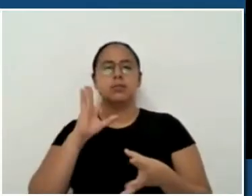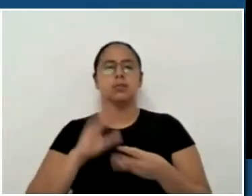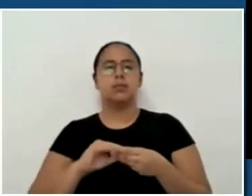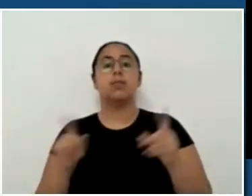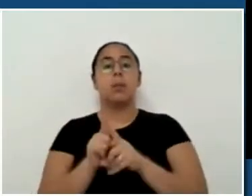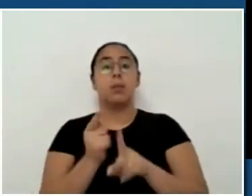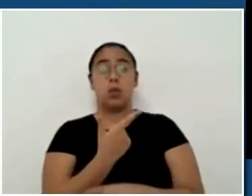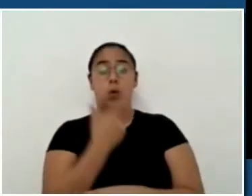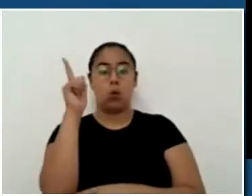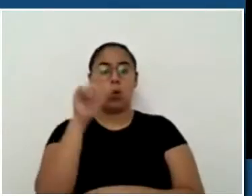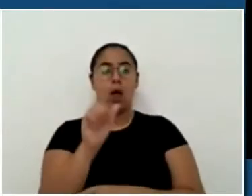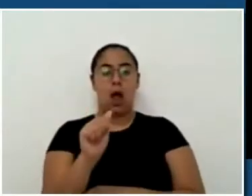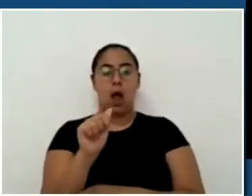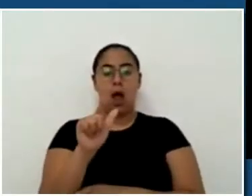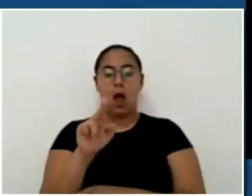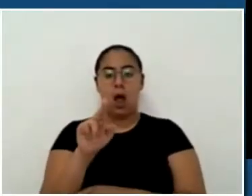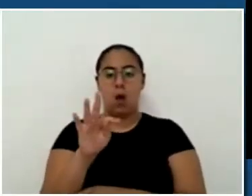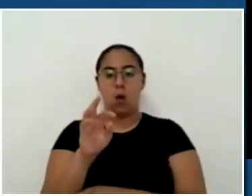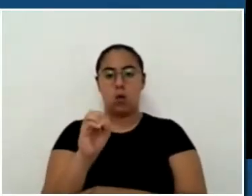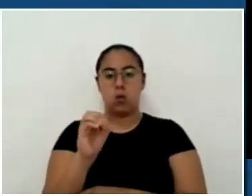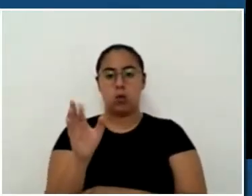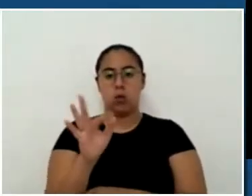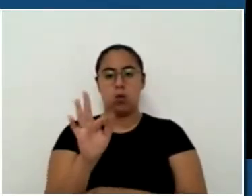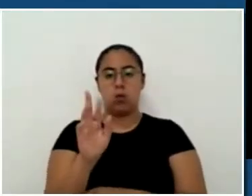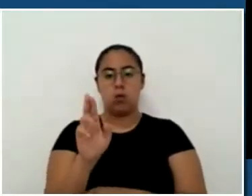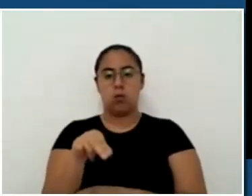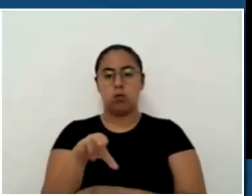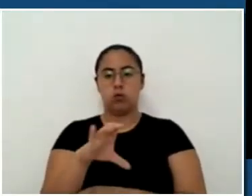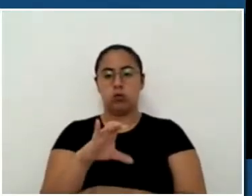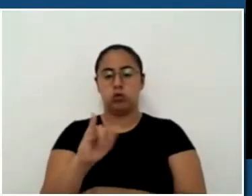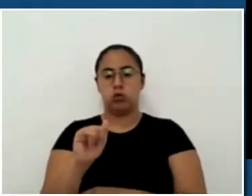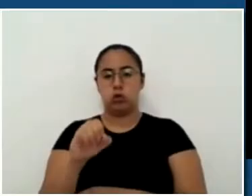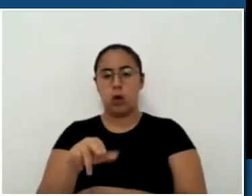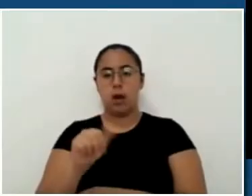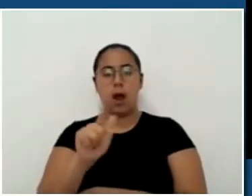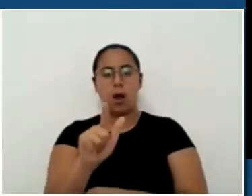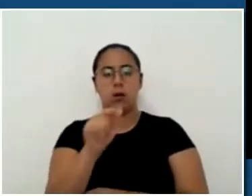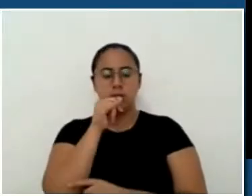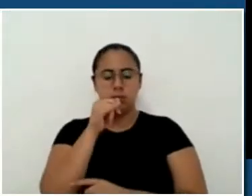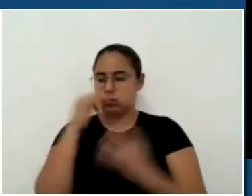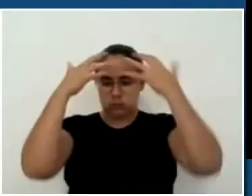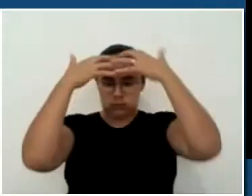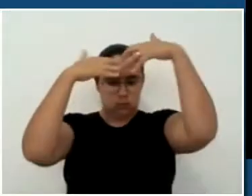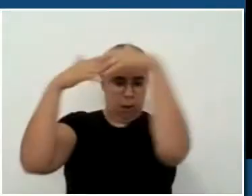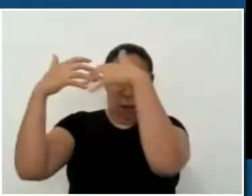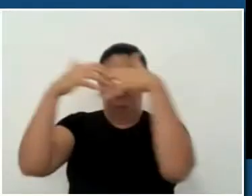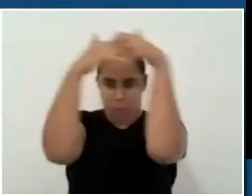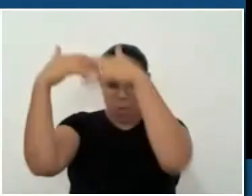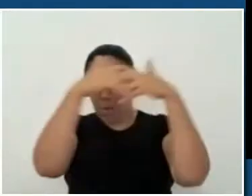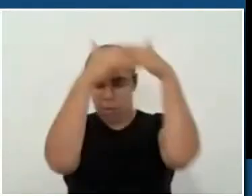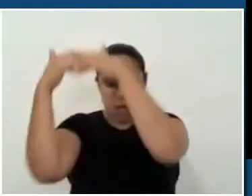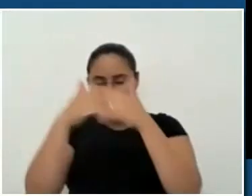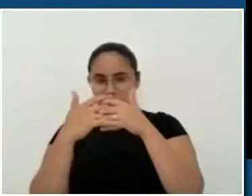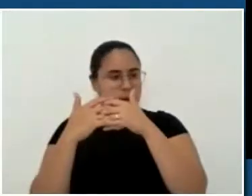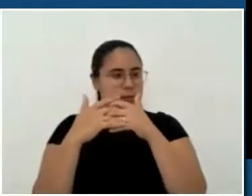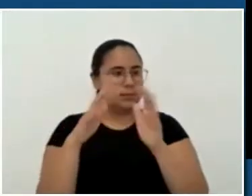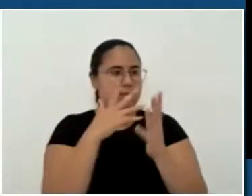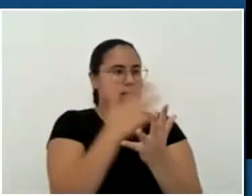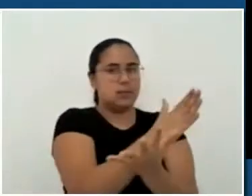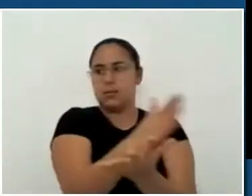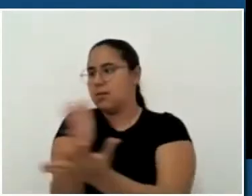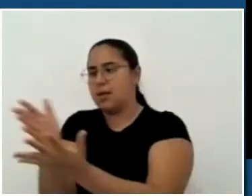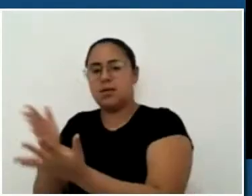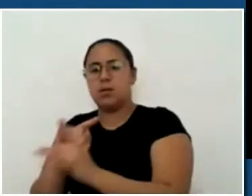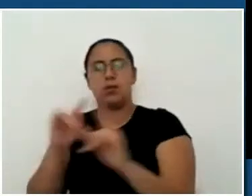vezes, principalmente, então, os TEAs que têm alto funcionamento, ou que a gente antes chamava de Asperger, torna um